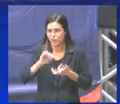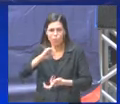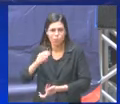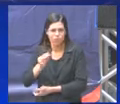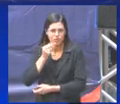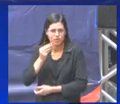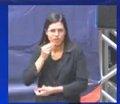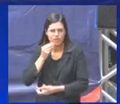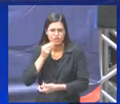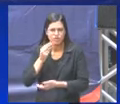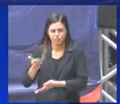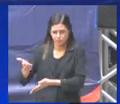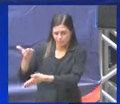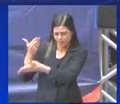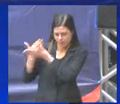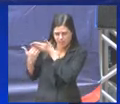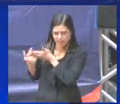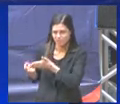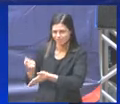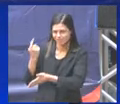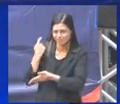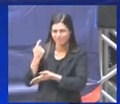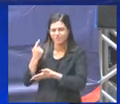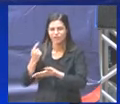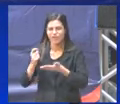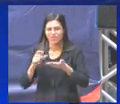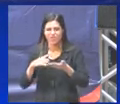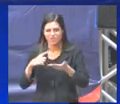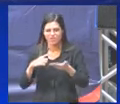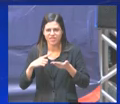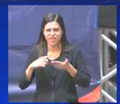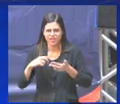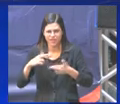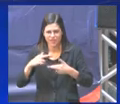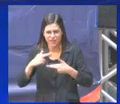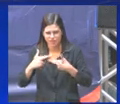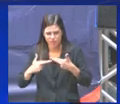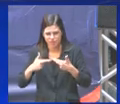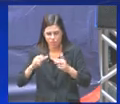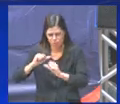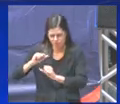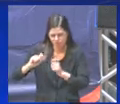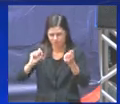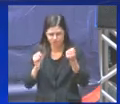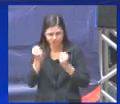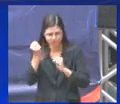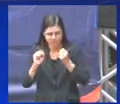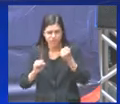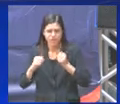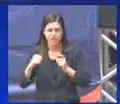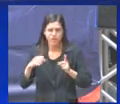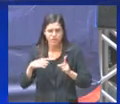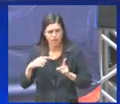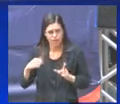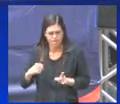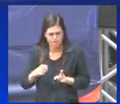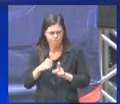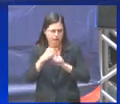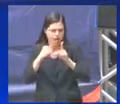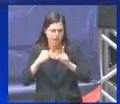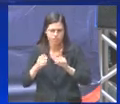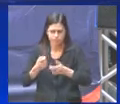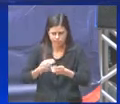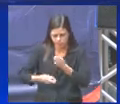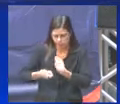grandes revoluções industriais, sim, os impactos serão gigantescos em todas as áreas,